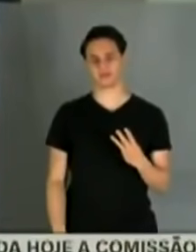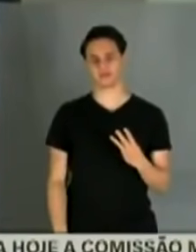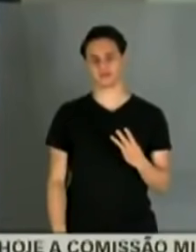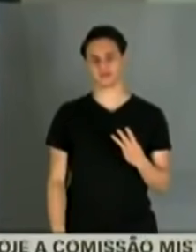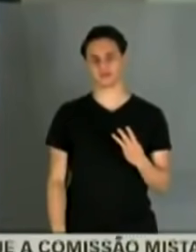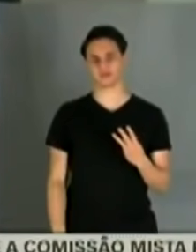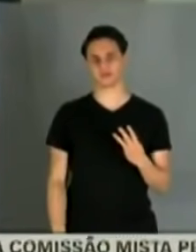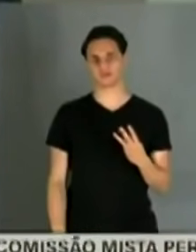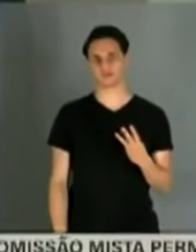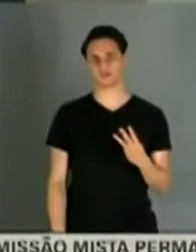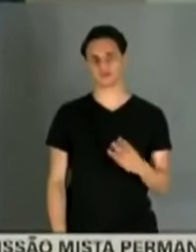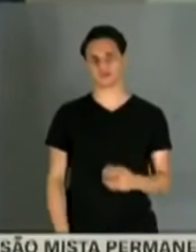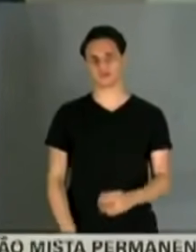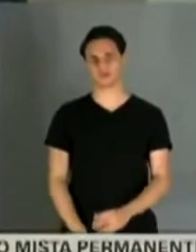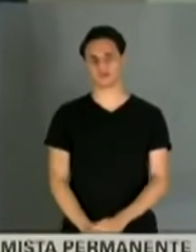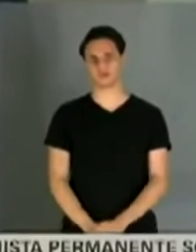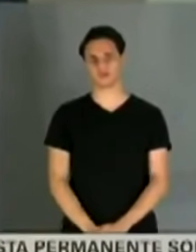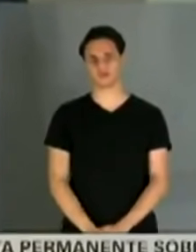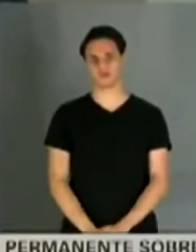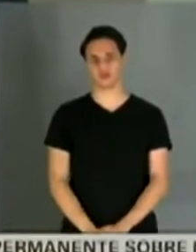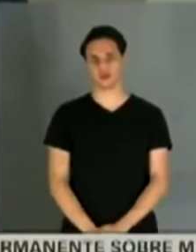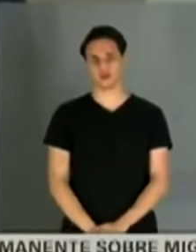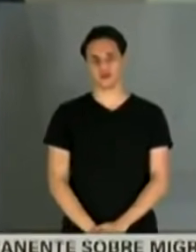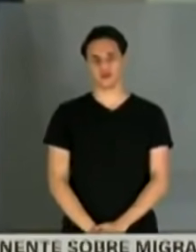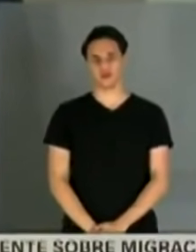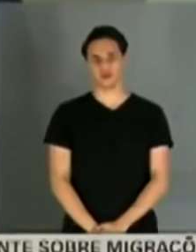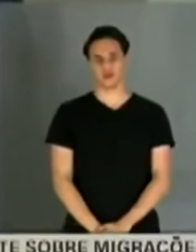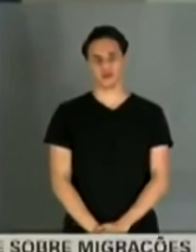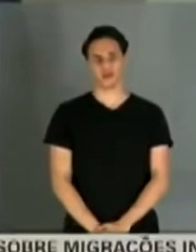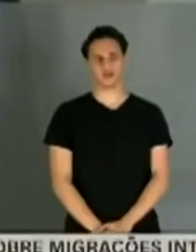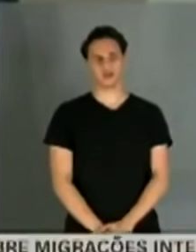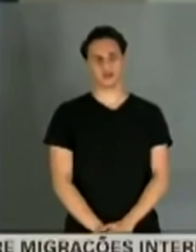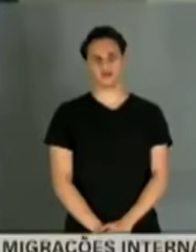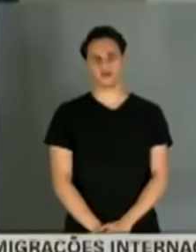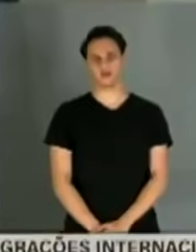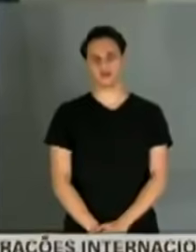Jair Renan Bolsonaro não o conheço.